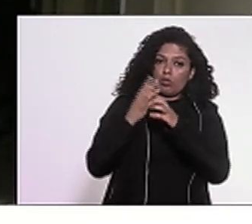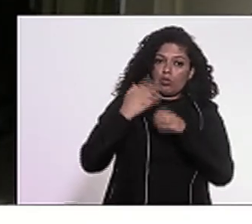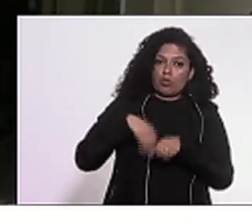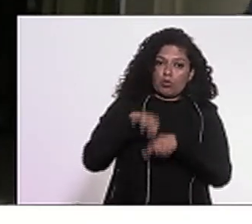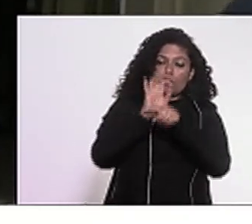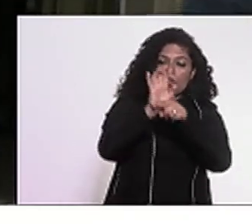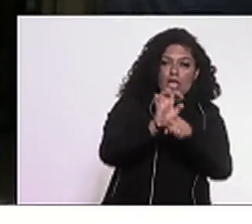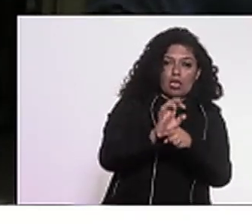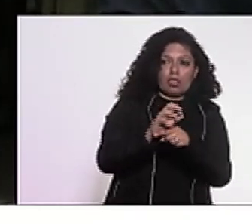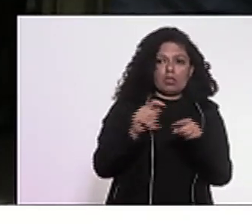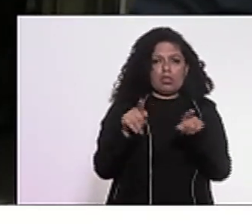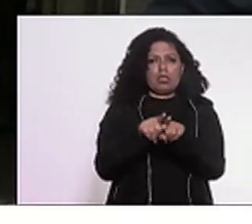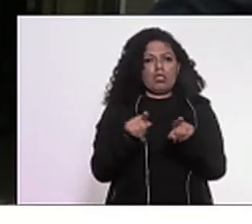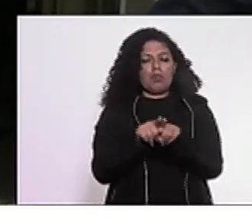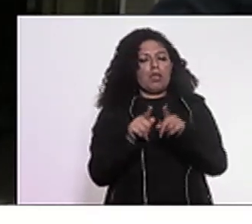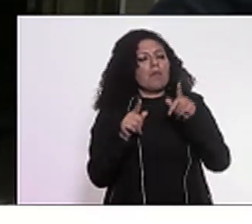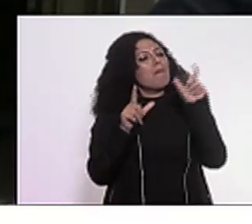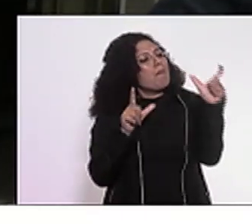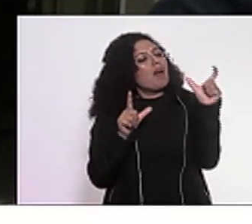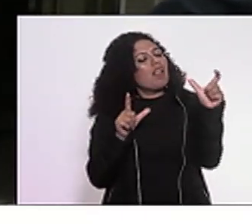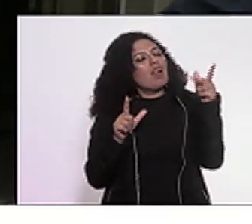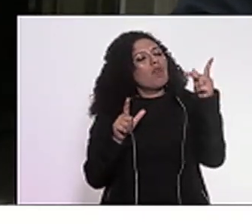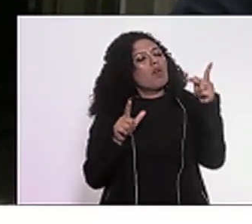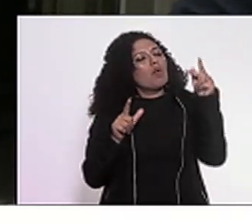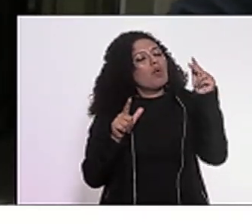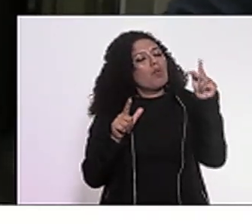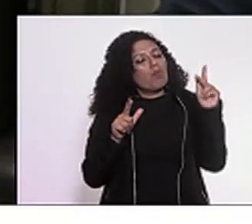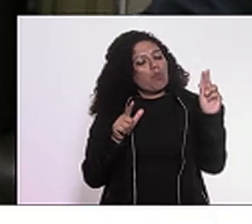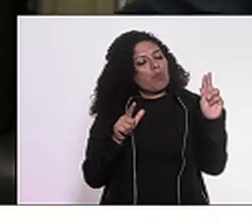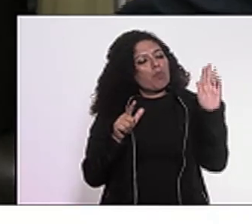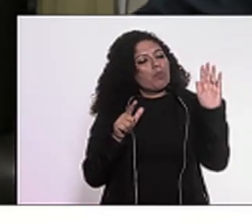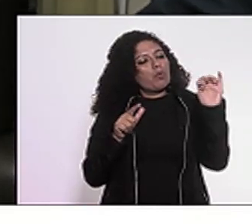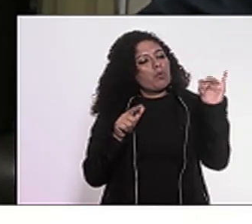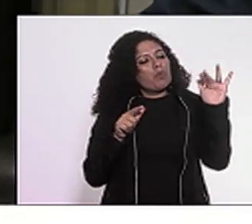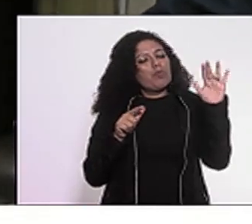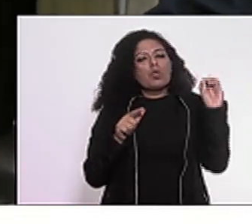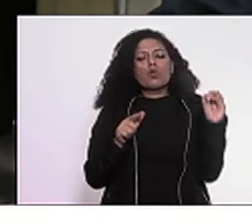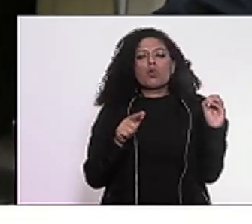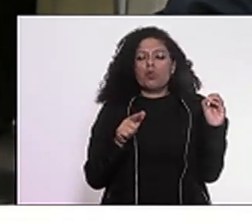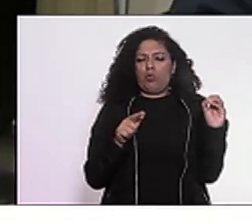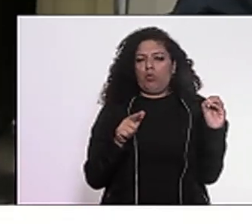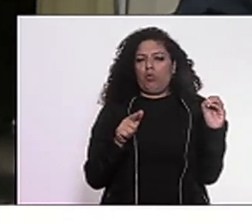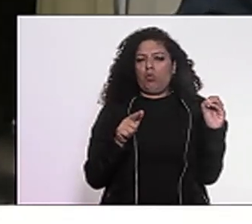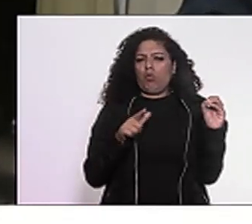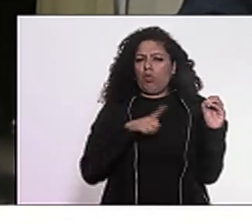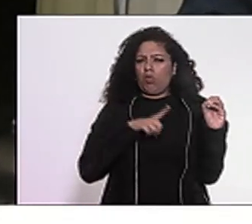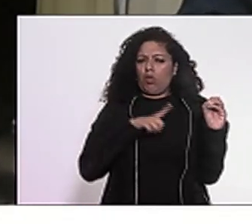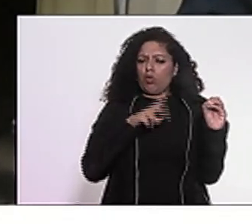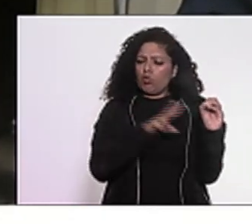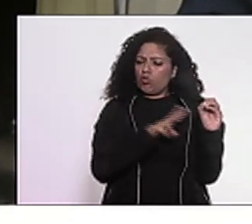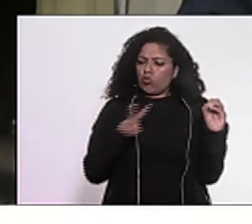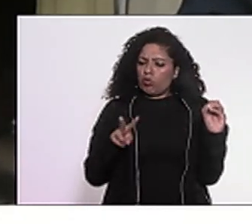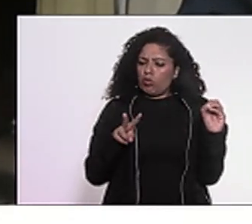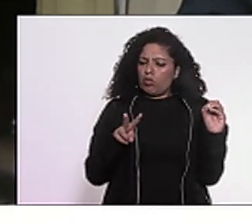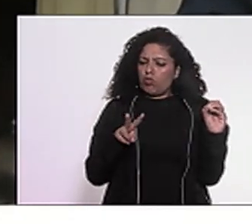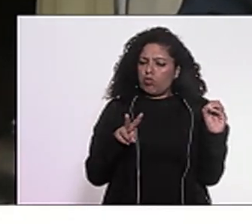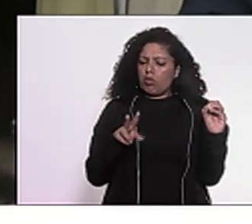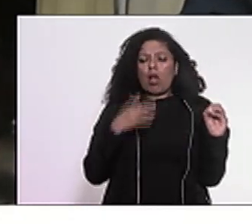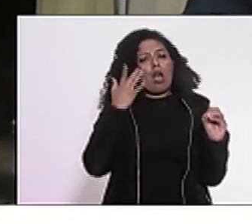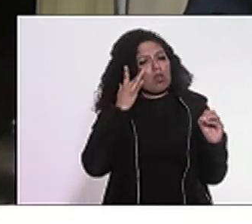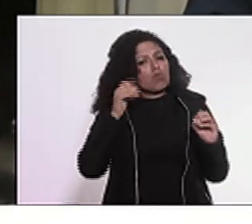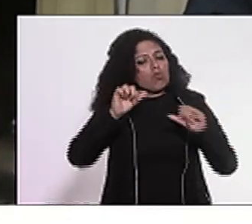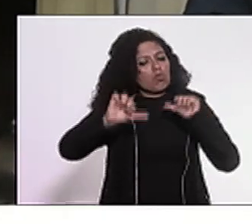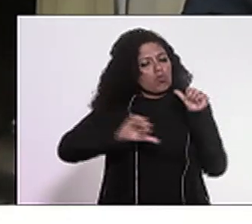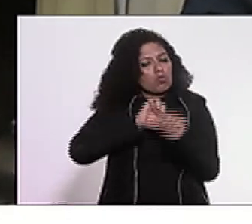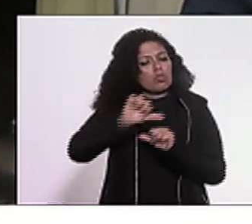isso? A minha sugestão, deixo como sugestão, é que constasse assim, por exemplo, todo aquele